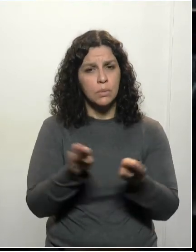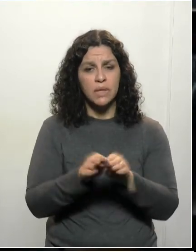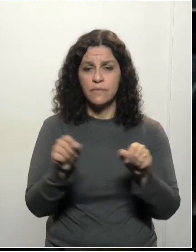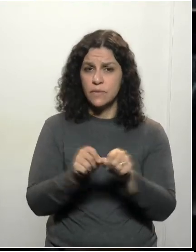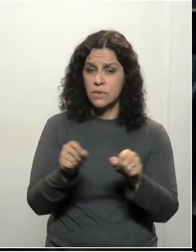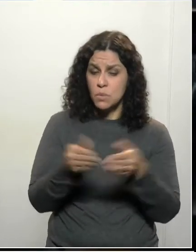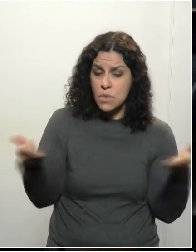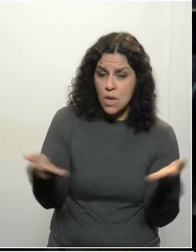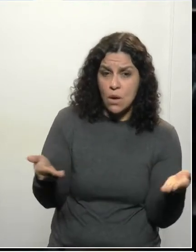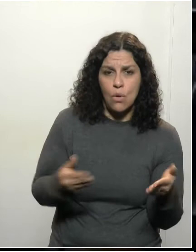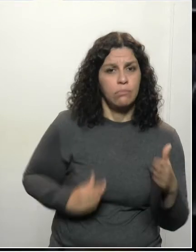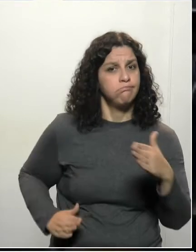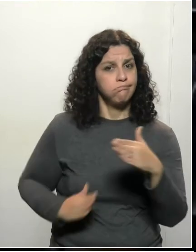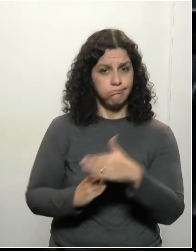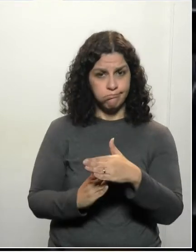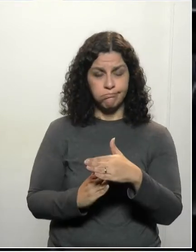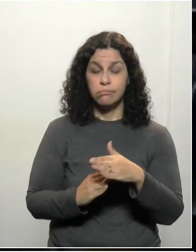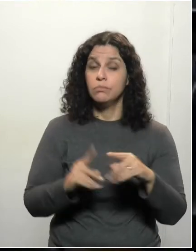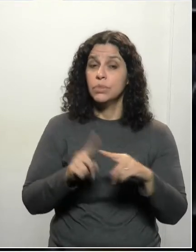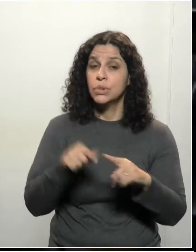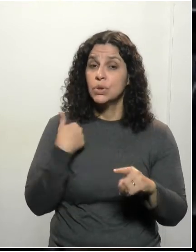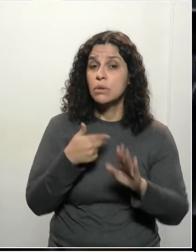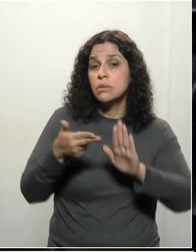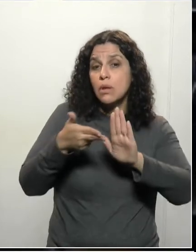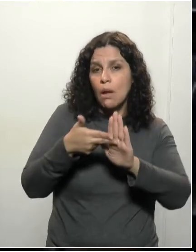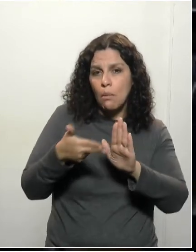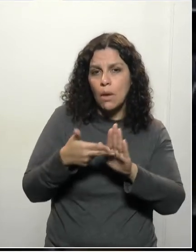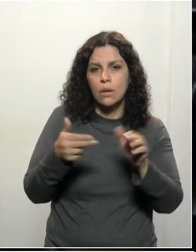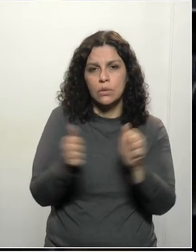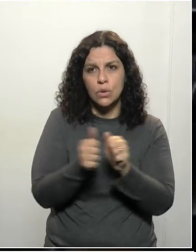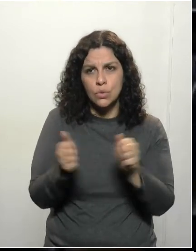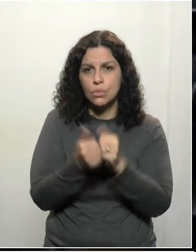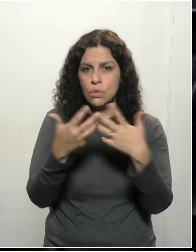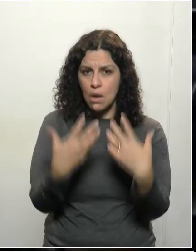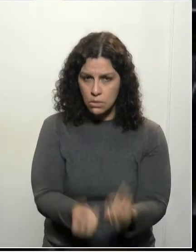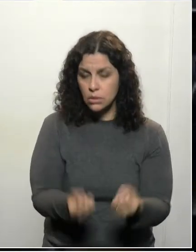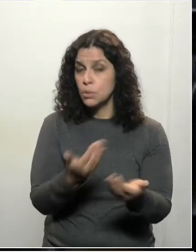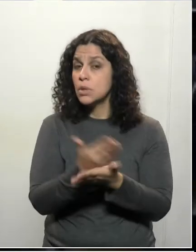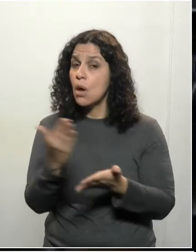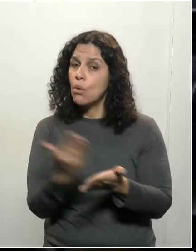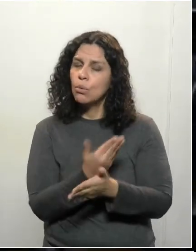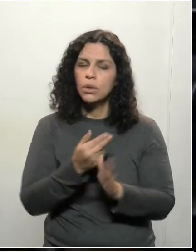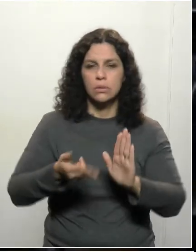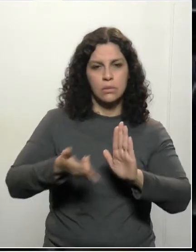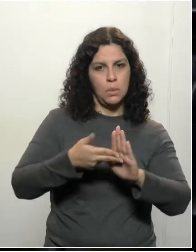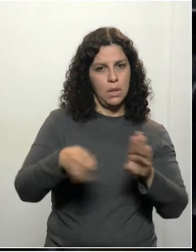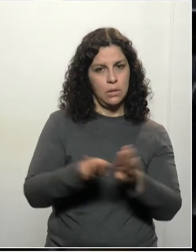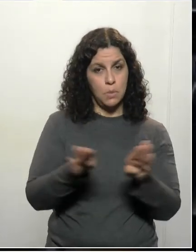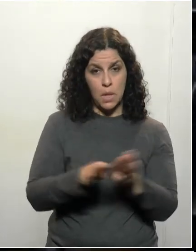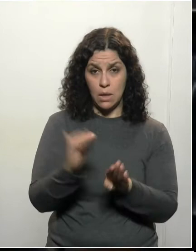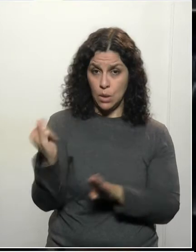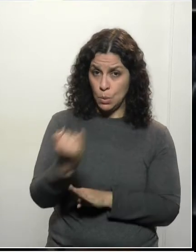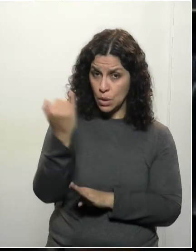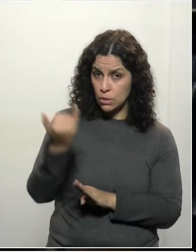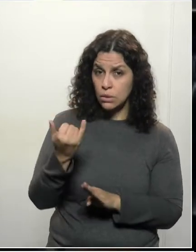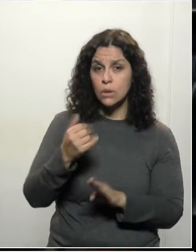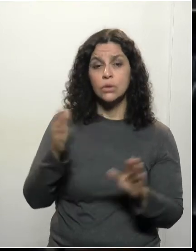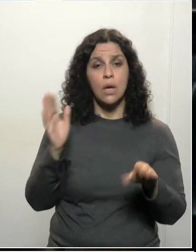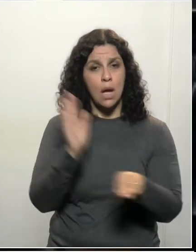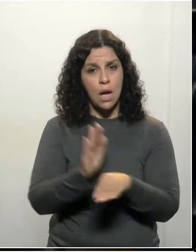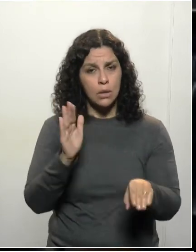até onde deu, construímos as emendas passíveis de ser aceitas, emendas importantes que vão